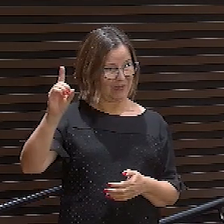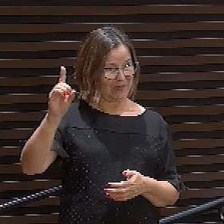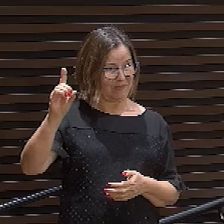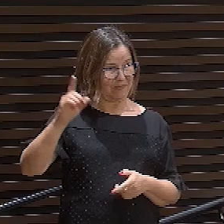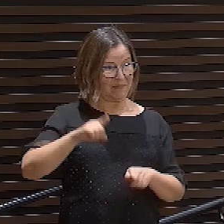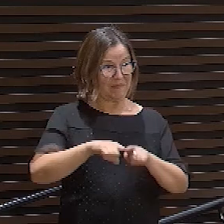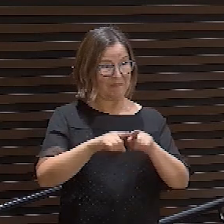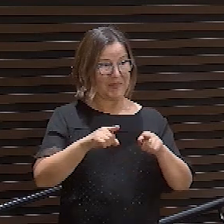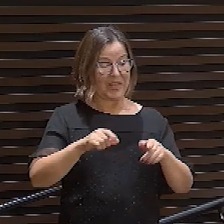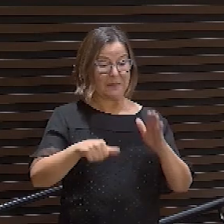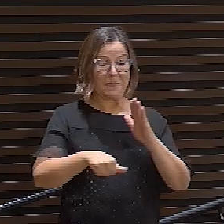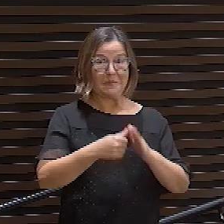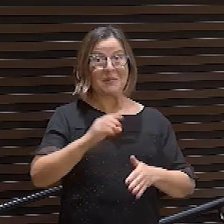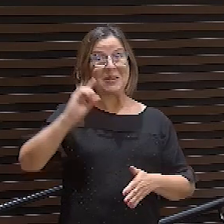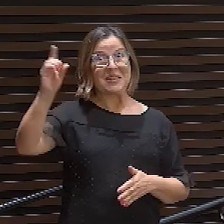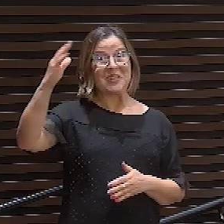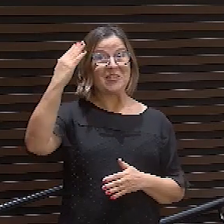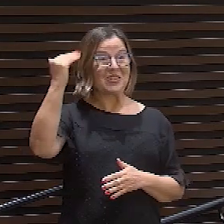o pecador.